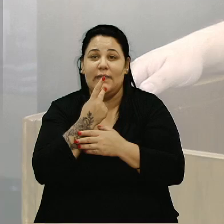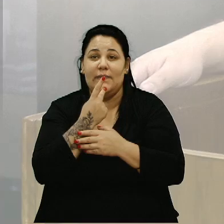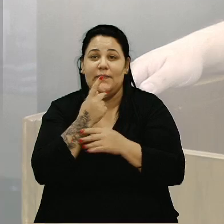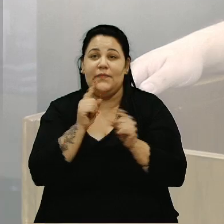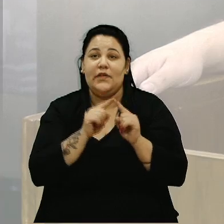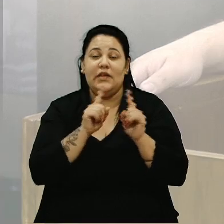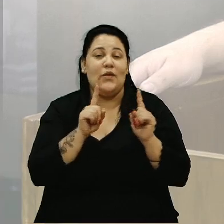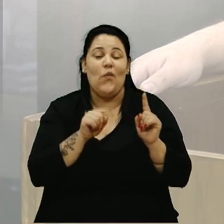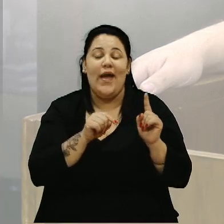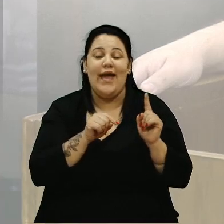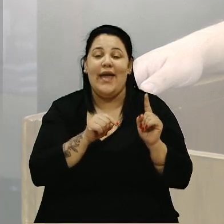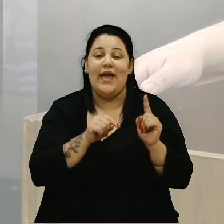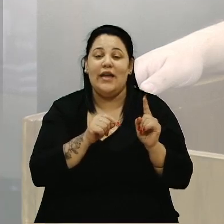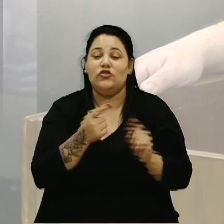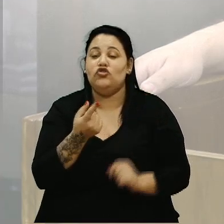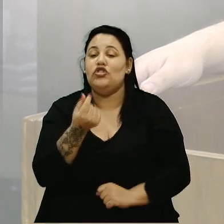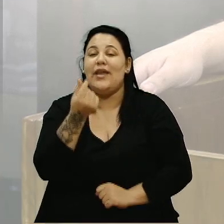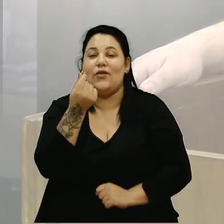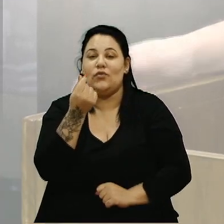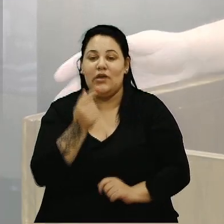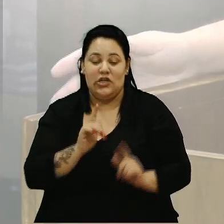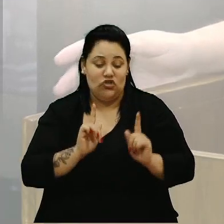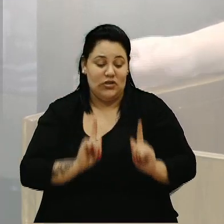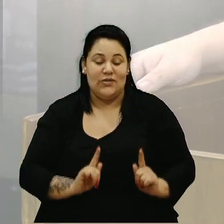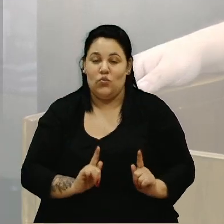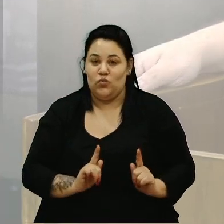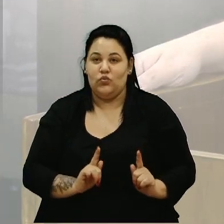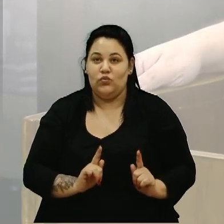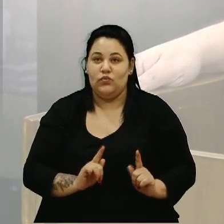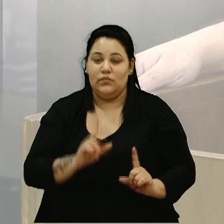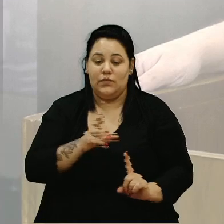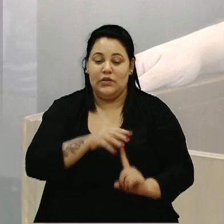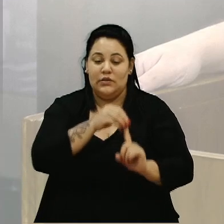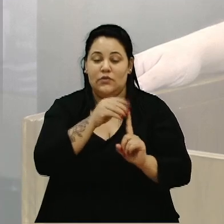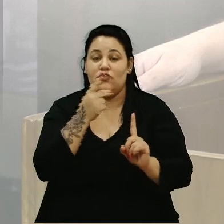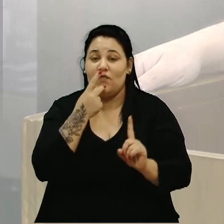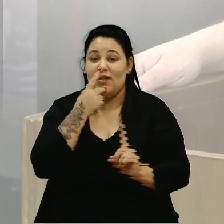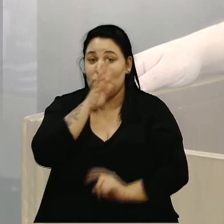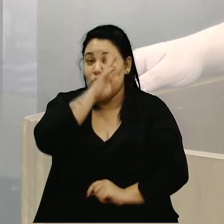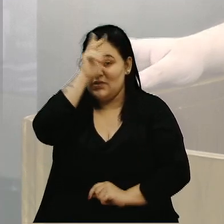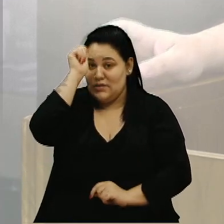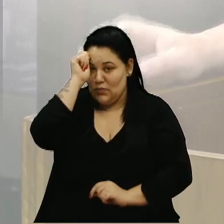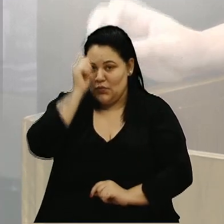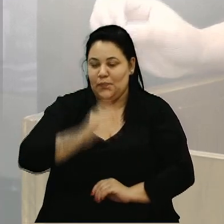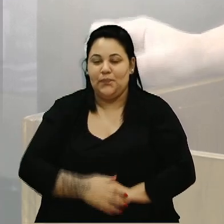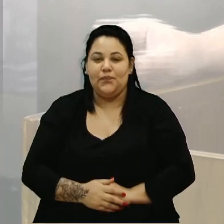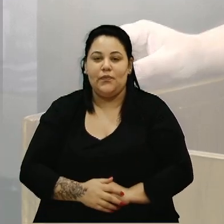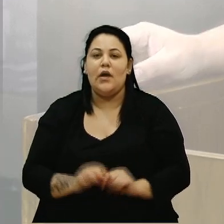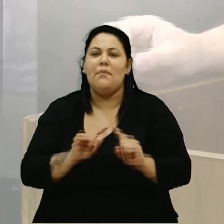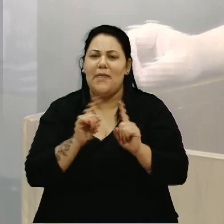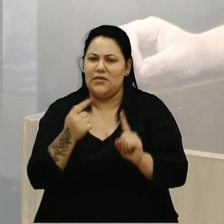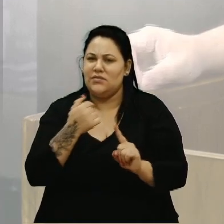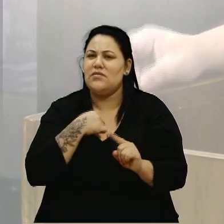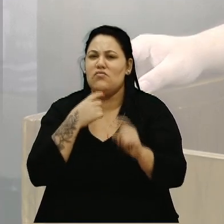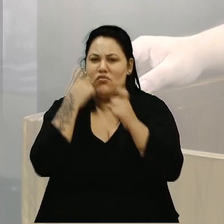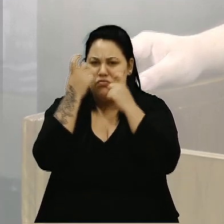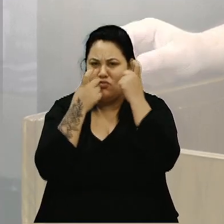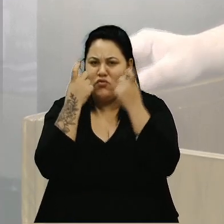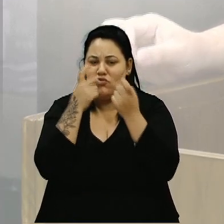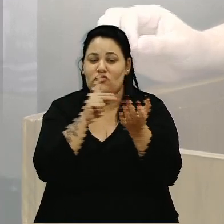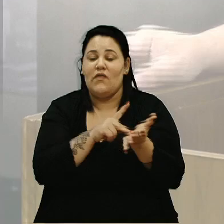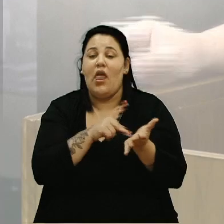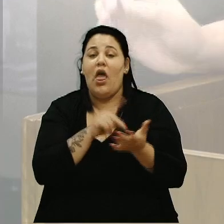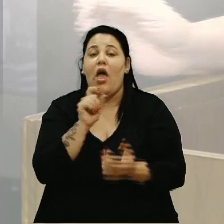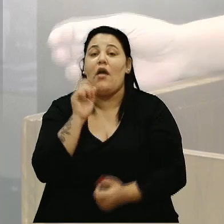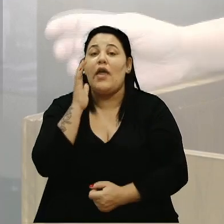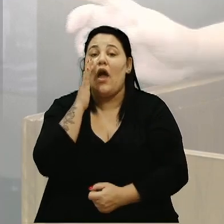dinheiro, é questão de gestão, inclusive falando do município. Mas me preocupa muito o que está acontecendo no